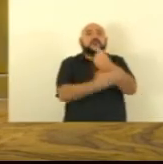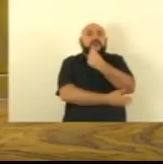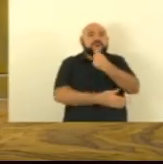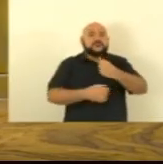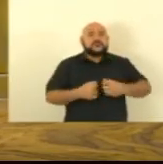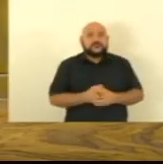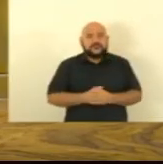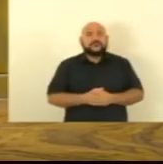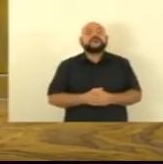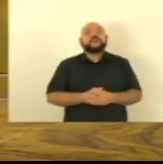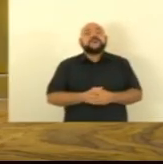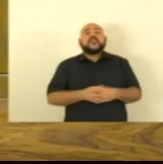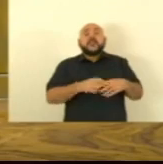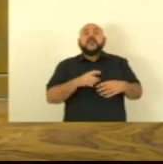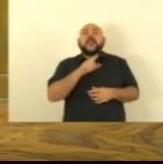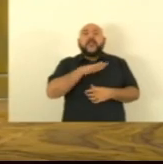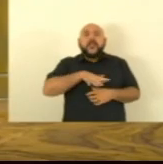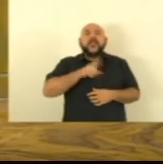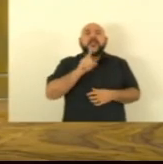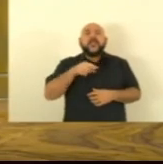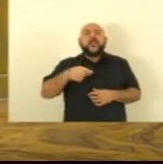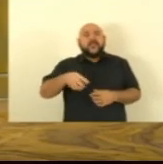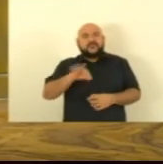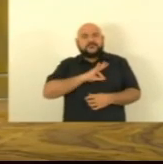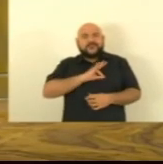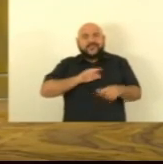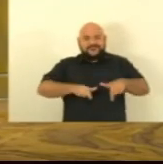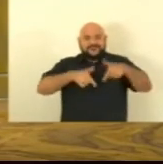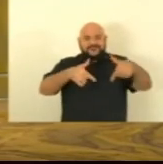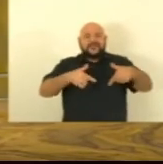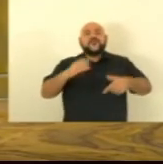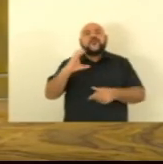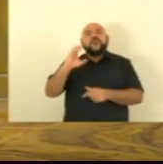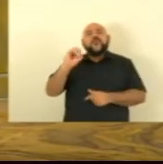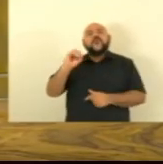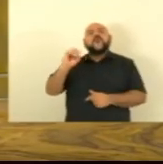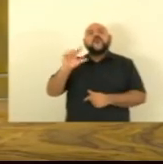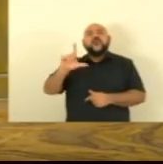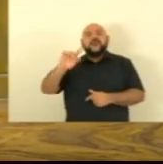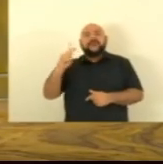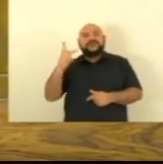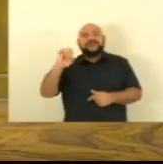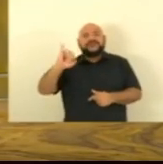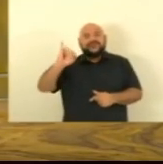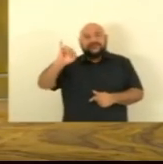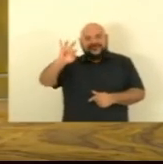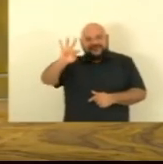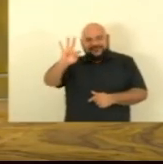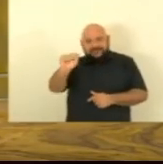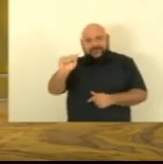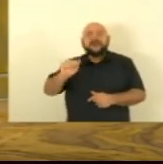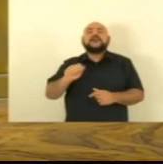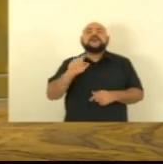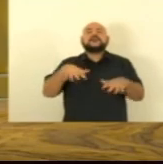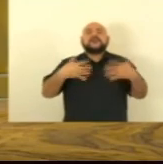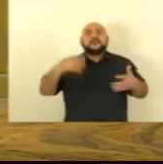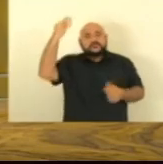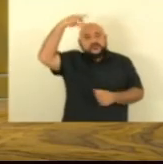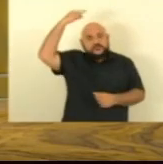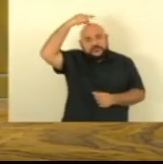disso, de uma operação maciça de policiamento ostensivo, onde o Estado está